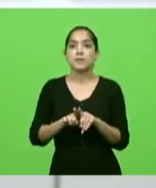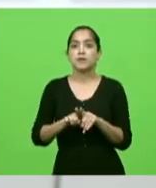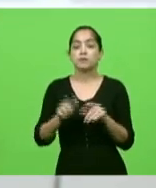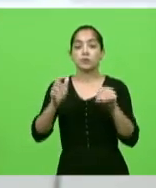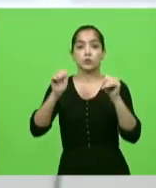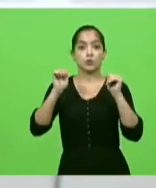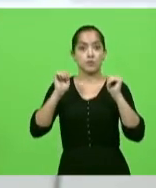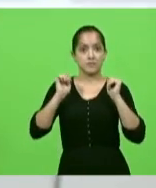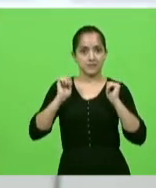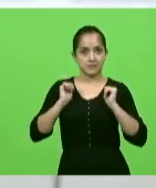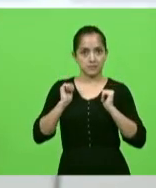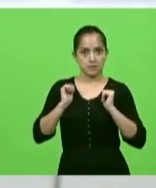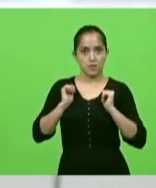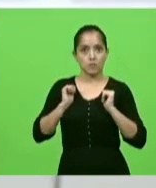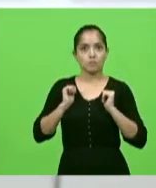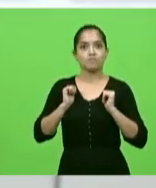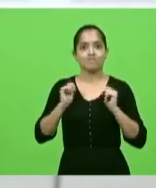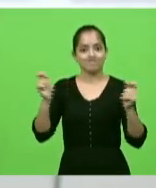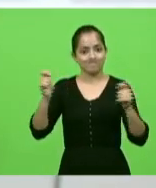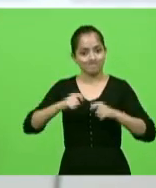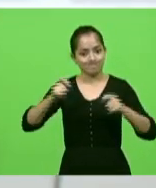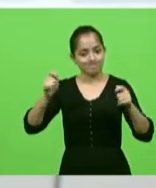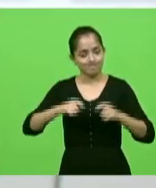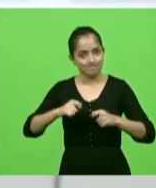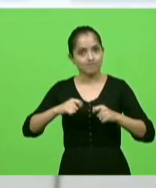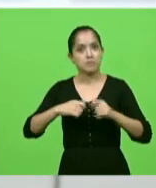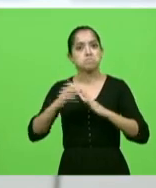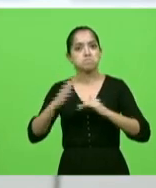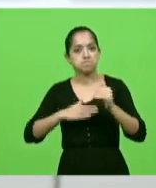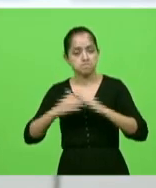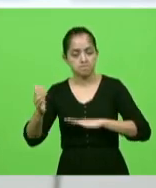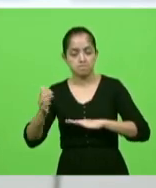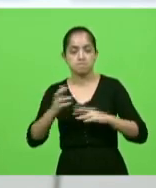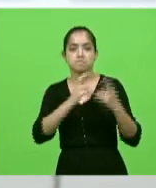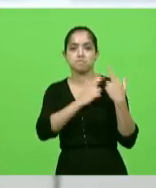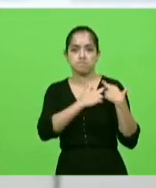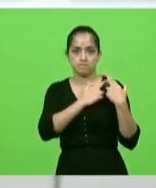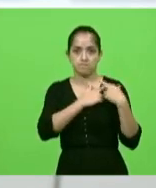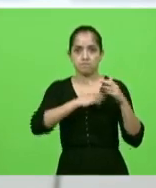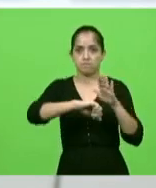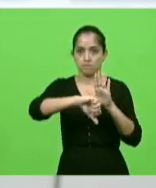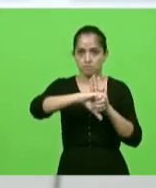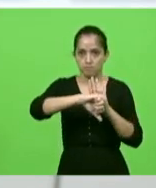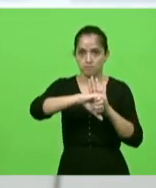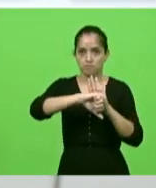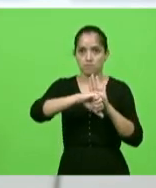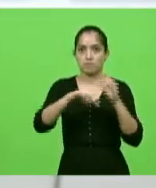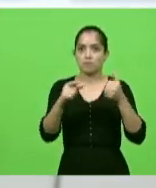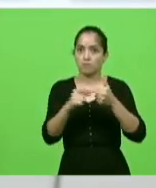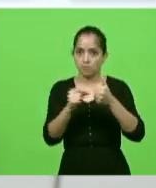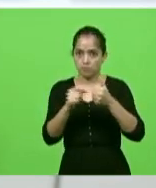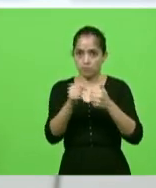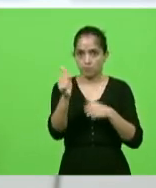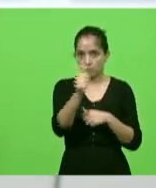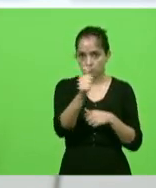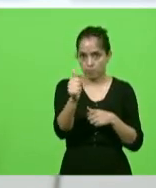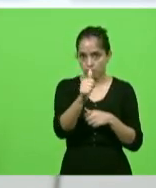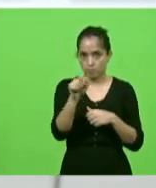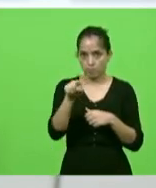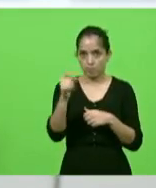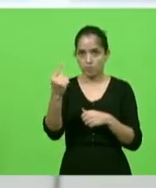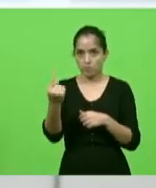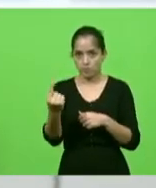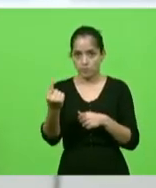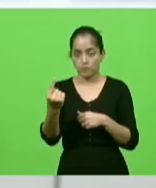omissão potencial prática do crime de responsabilidade tipificado no artigo 11 um